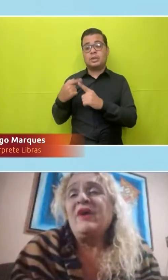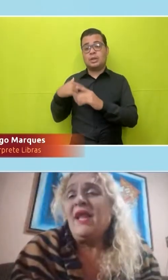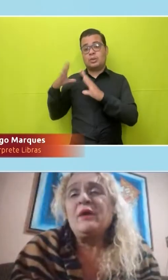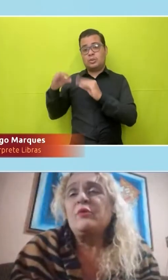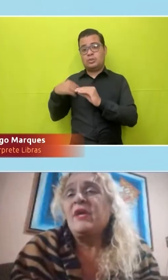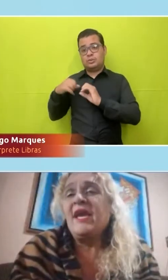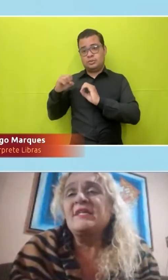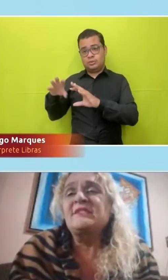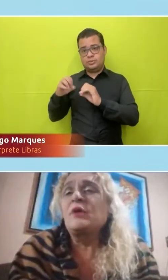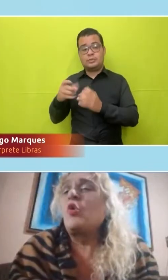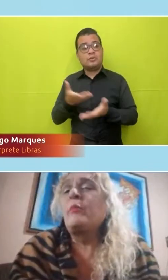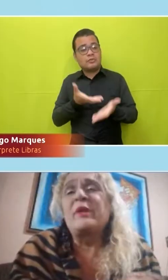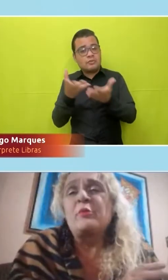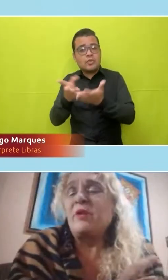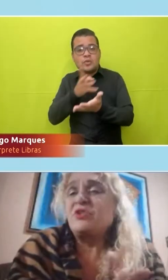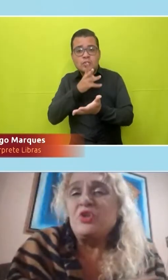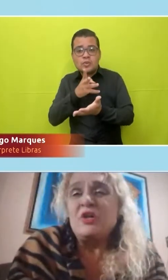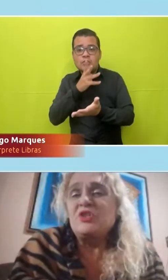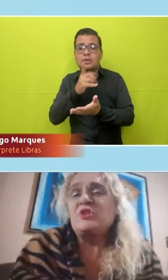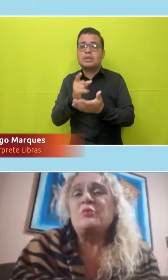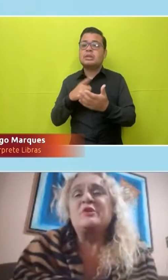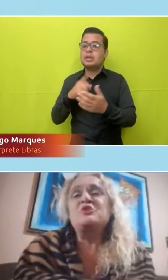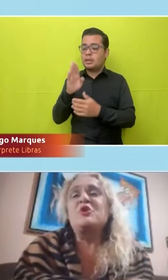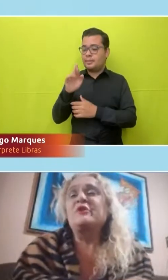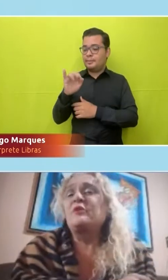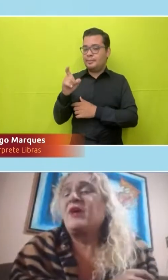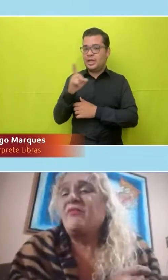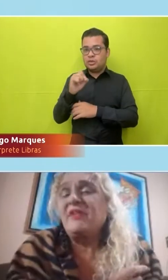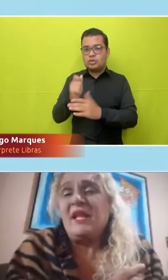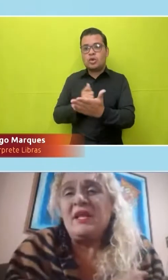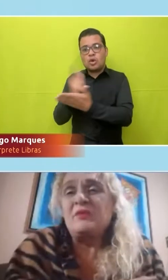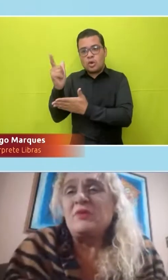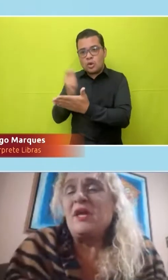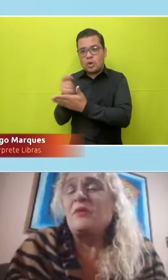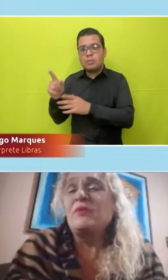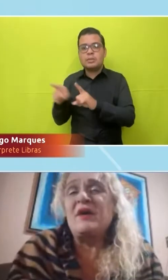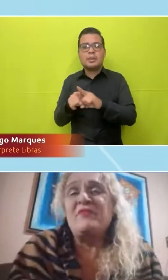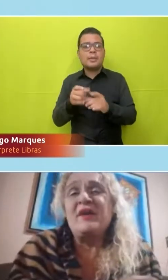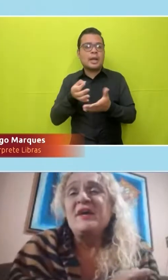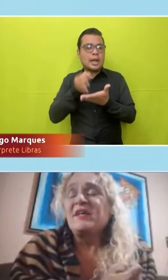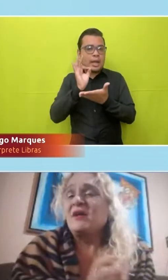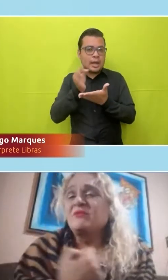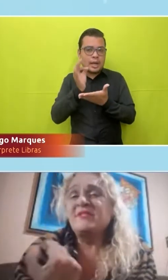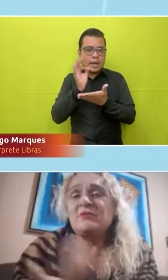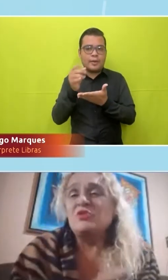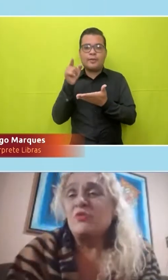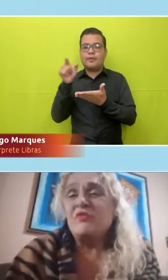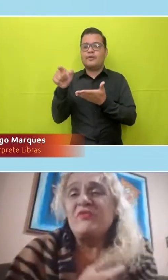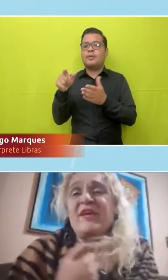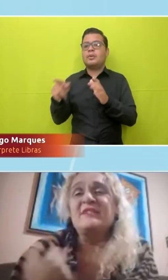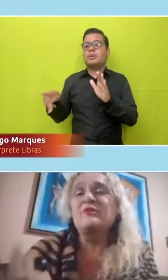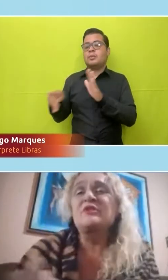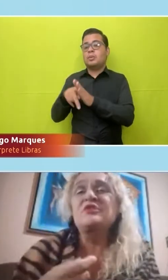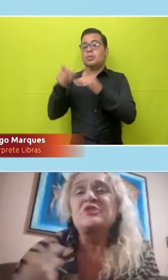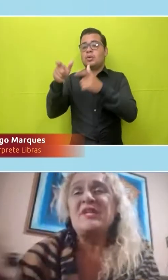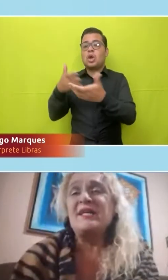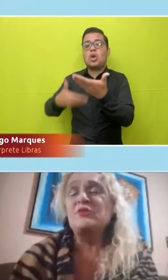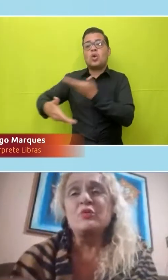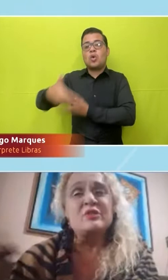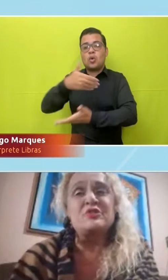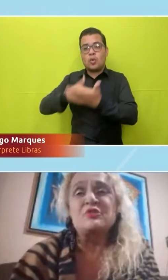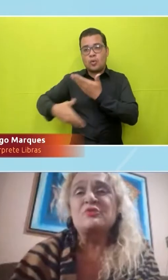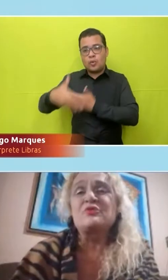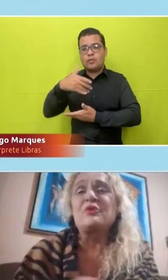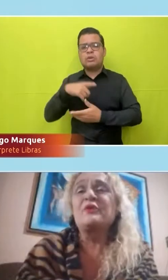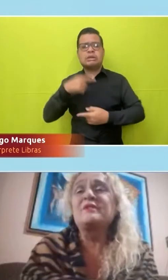vai lá, conheça, compra no brechó, a gente tem um brechó, tem um Café Talento, que é um café, que é um centro de convivência, onde a gente traz